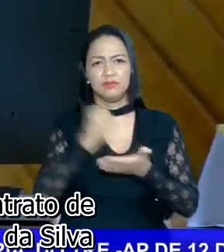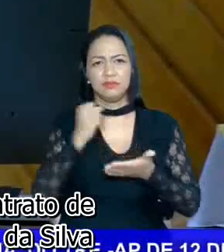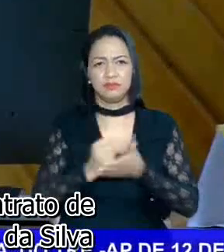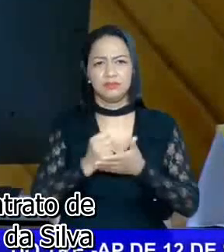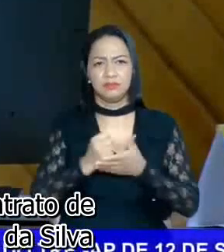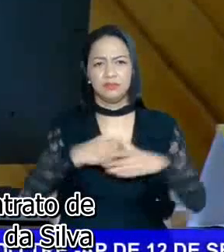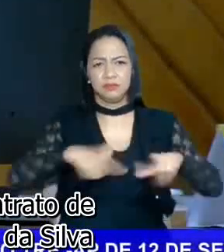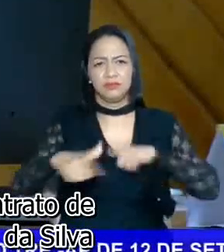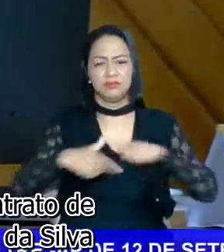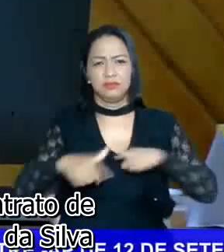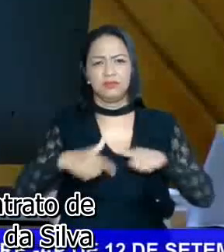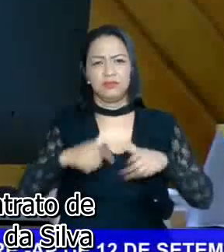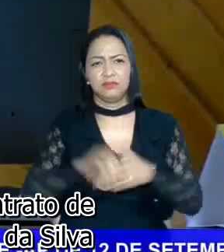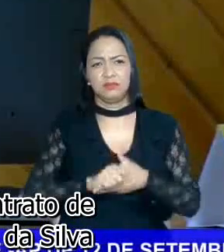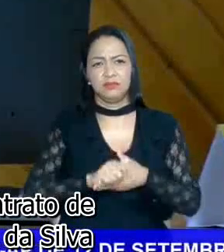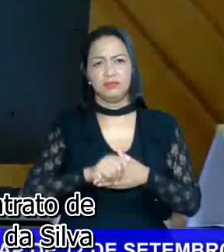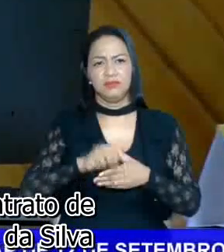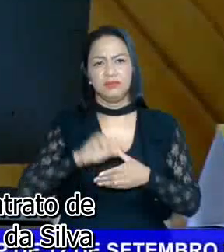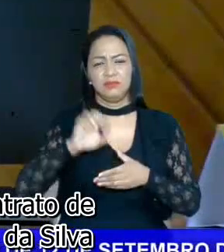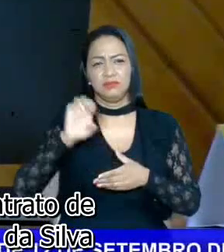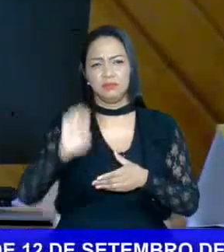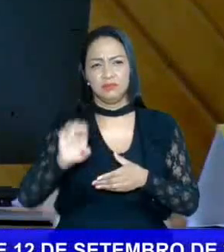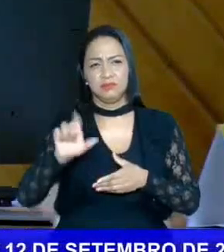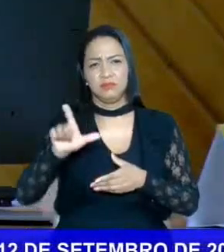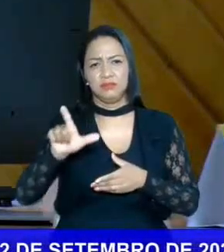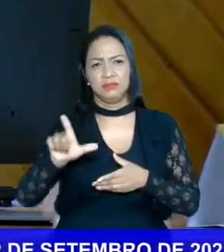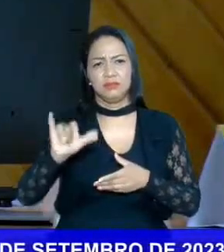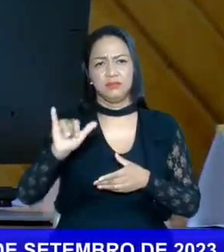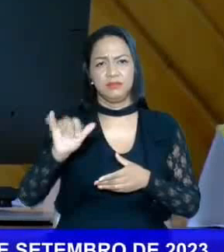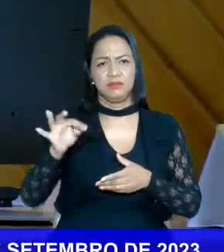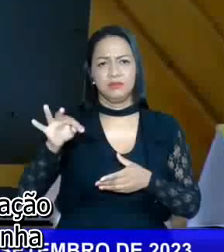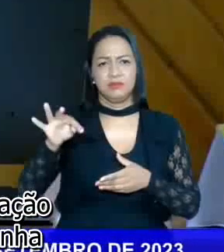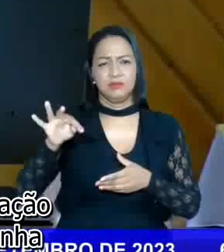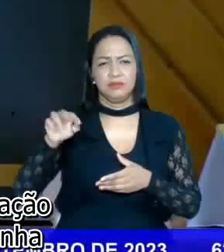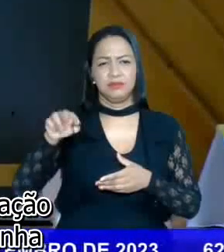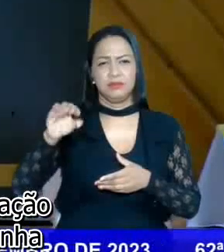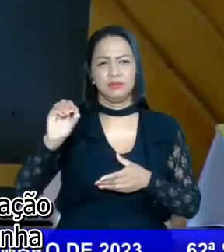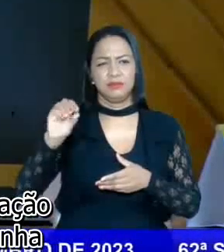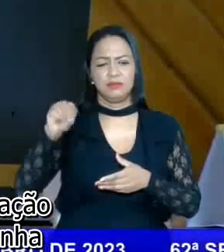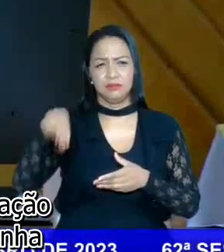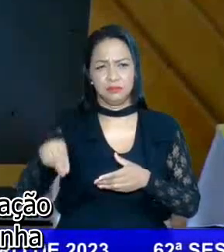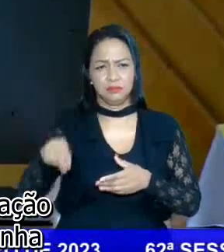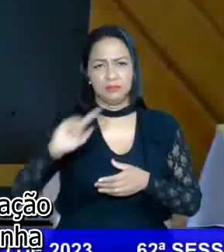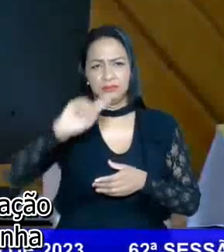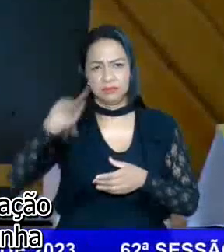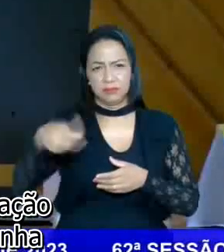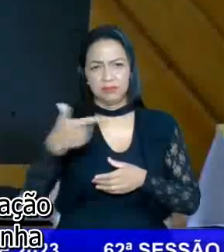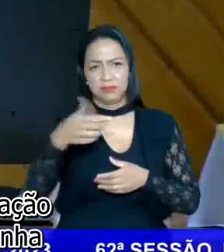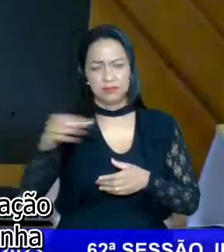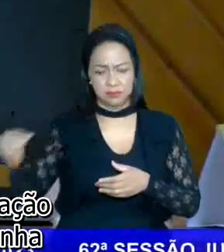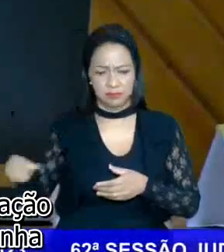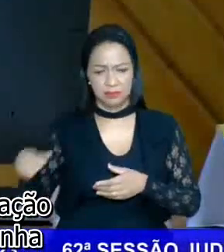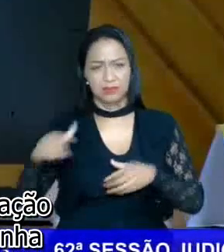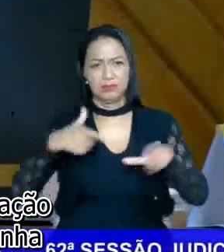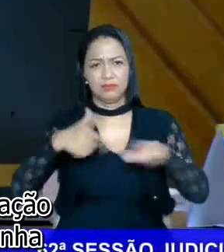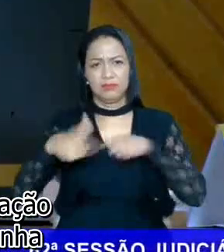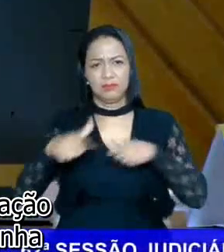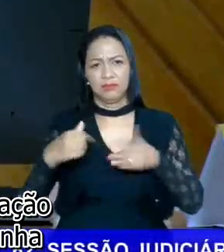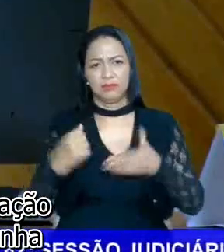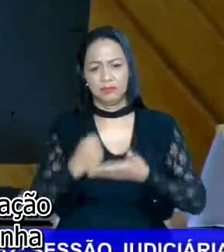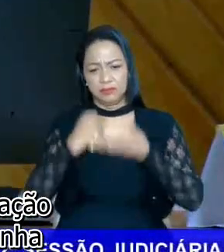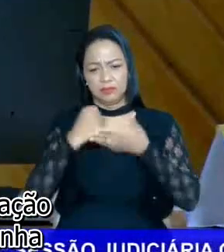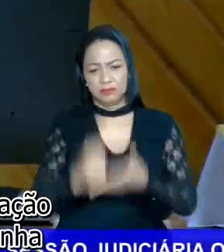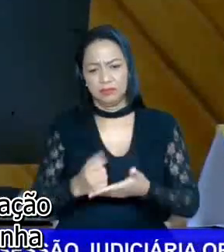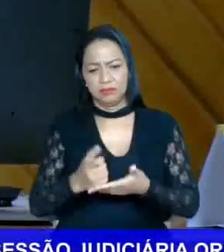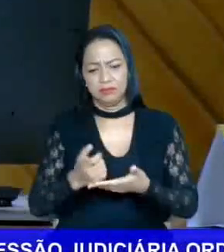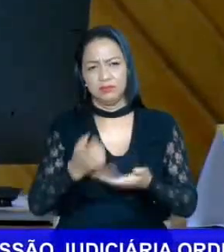prestação de serviço com Eliton César Souza da Silva, no valor de R$ 1.200, referente a uma prestação de serviço de apoio